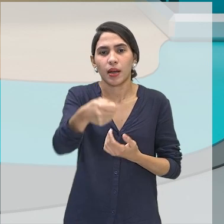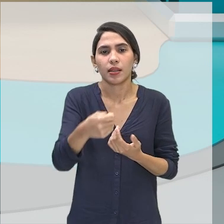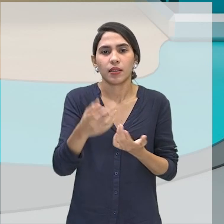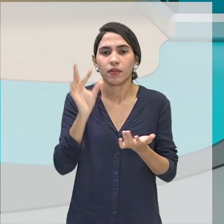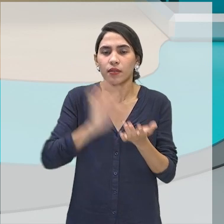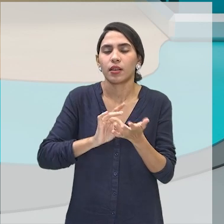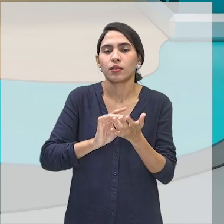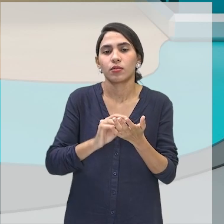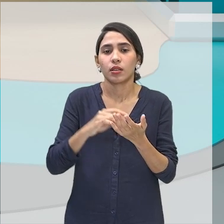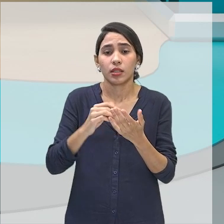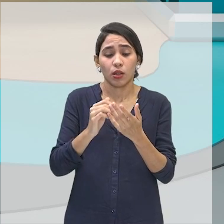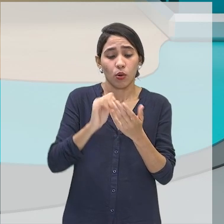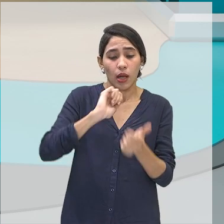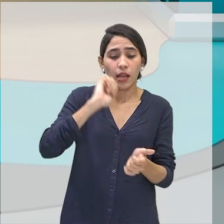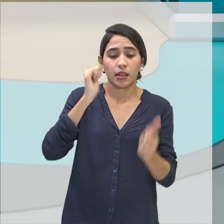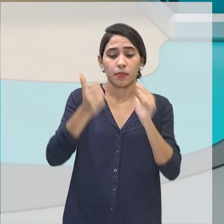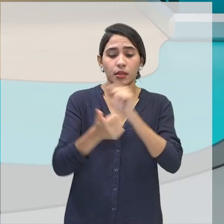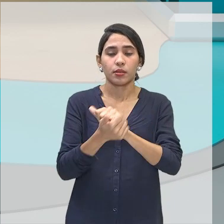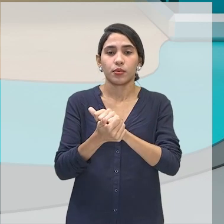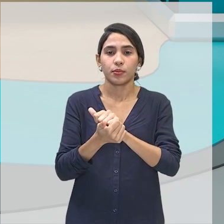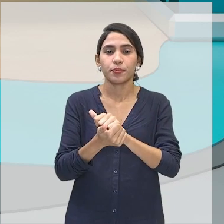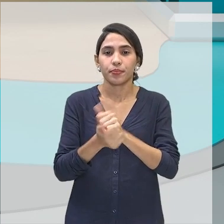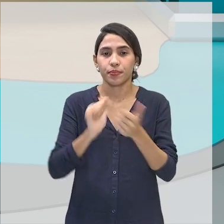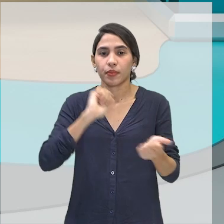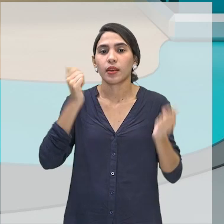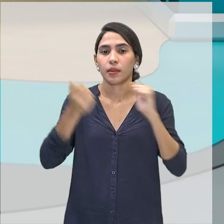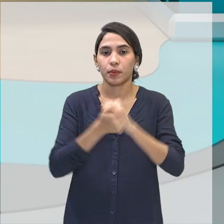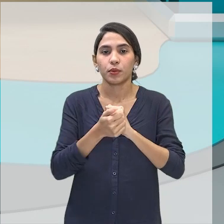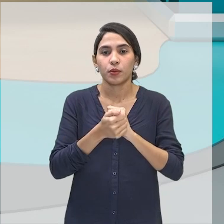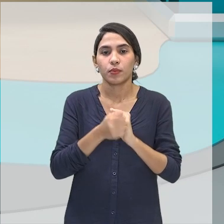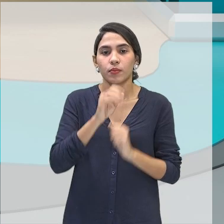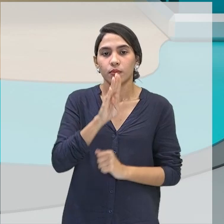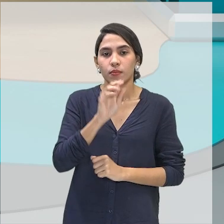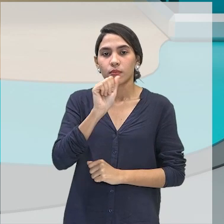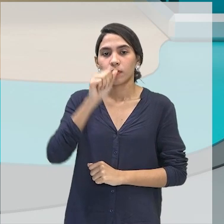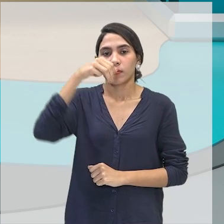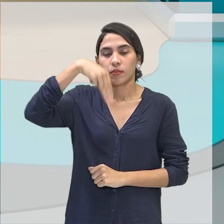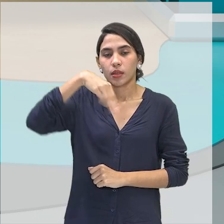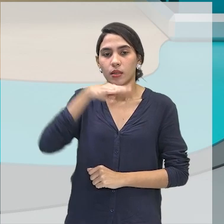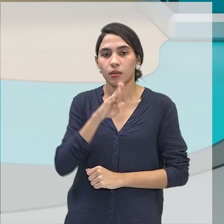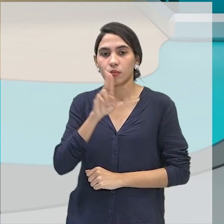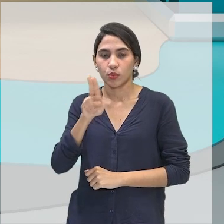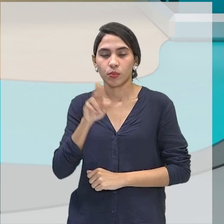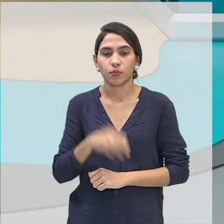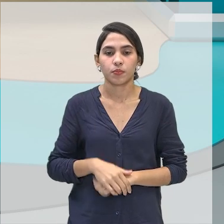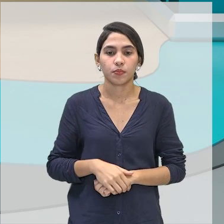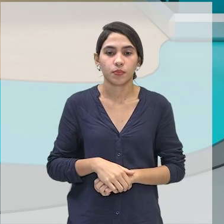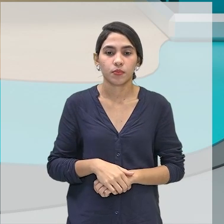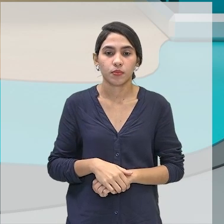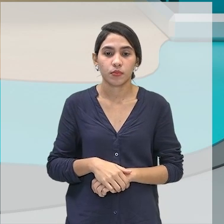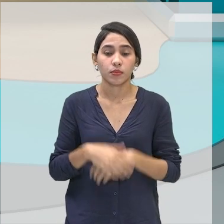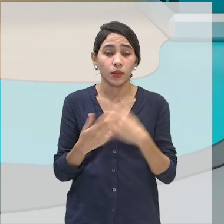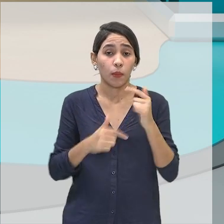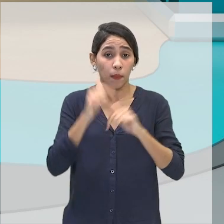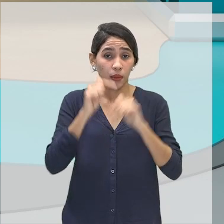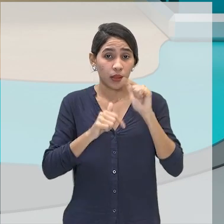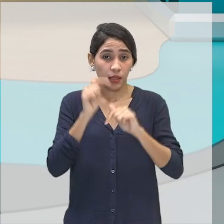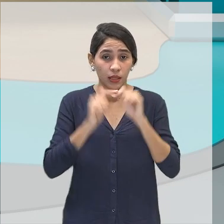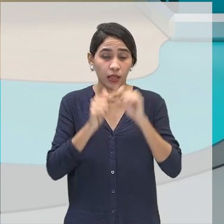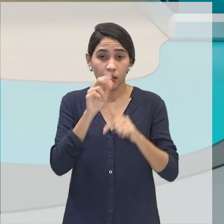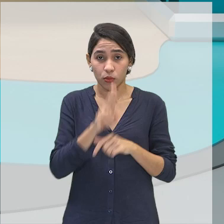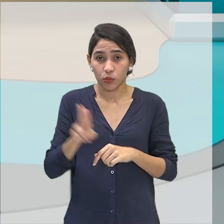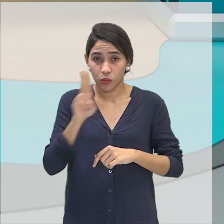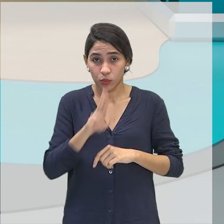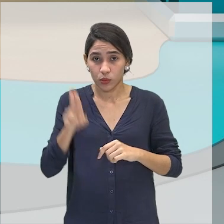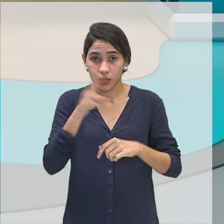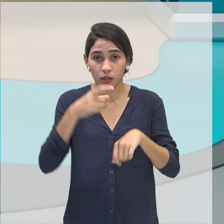foi colocado o quê? A espada de bambu, certo? Bom, então esses são os equipamentos que são